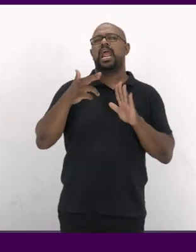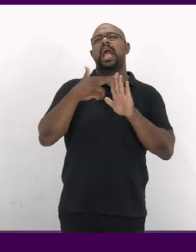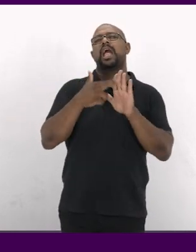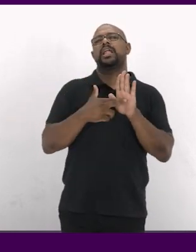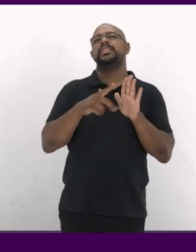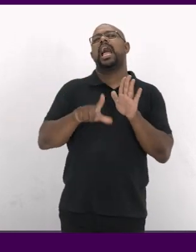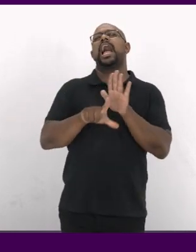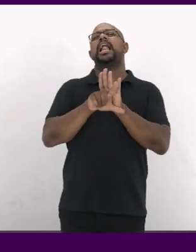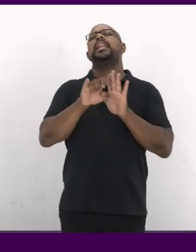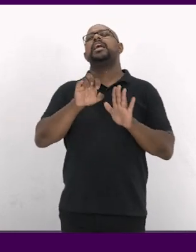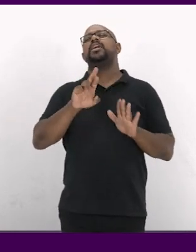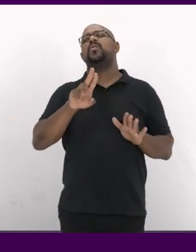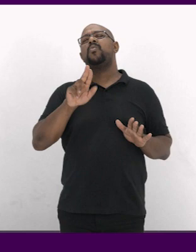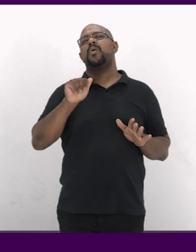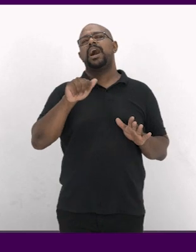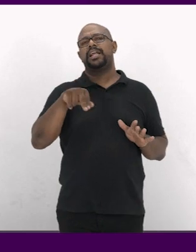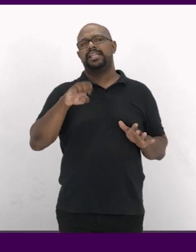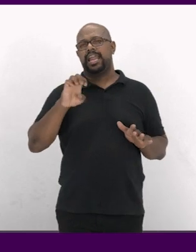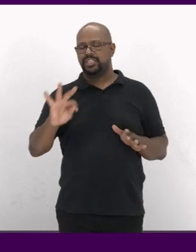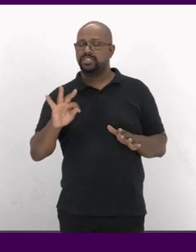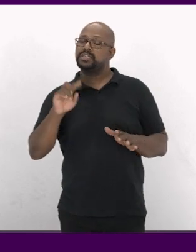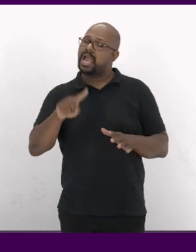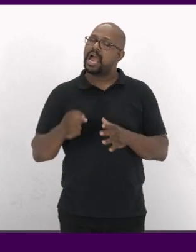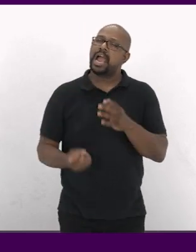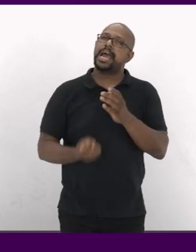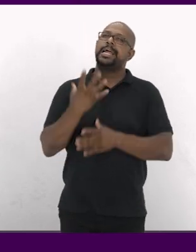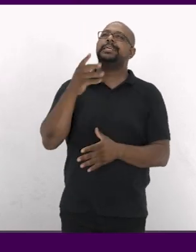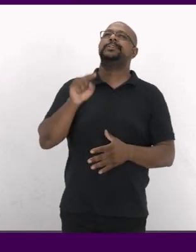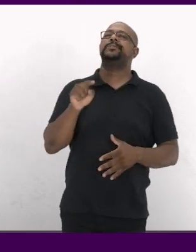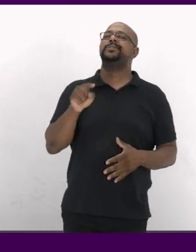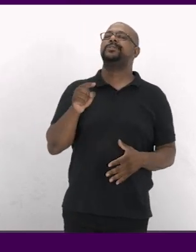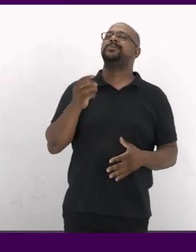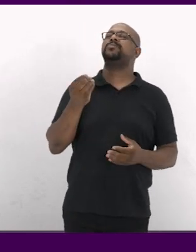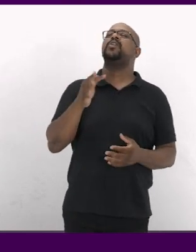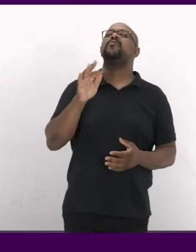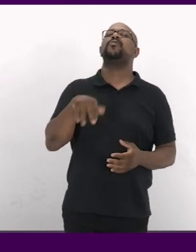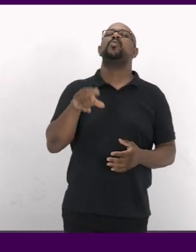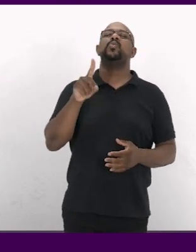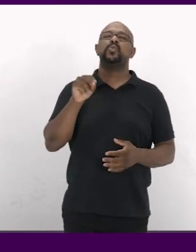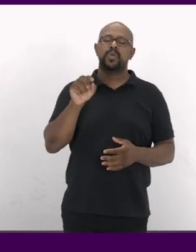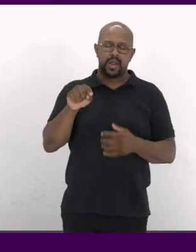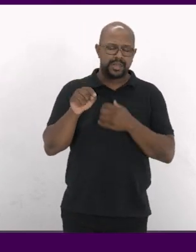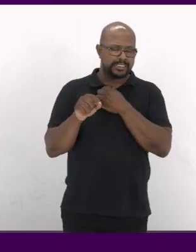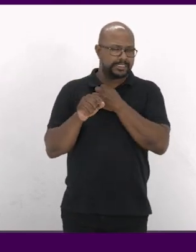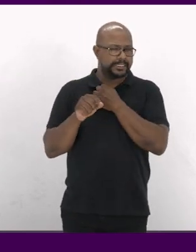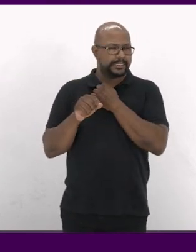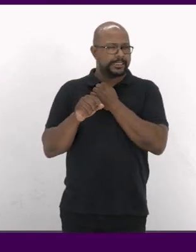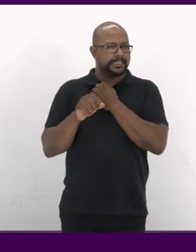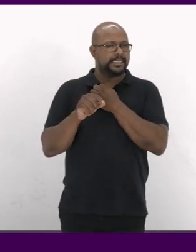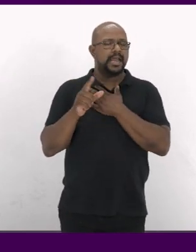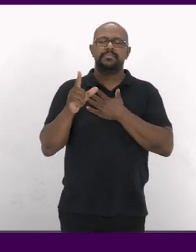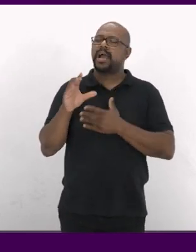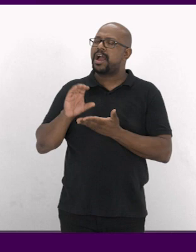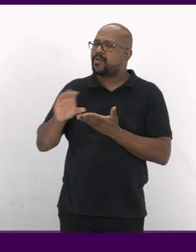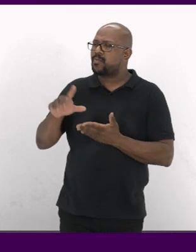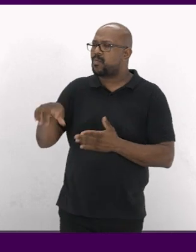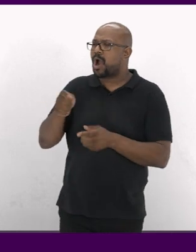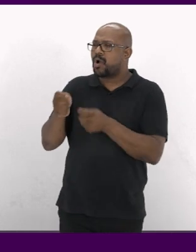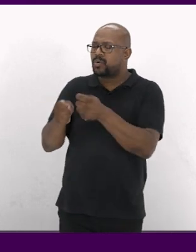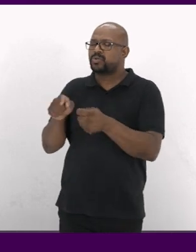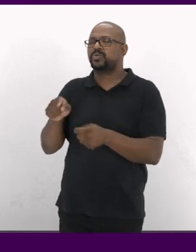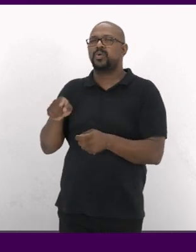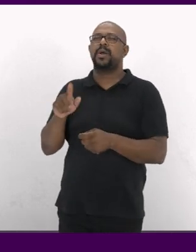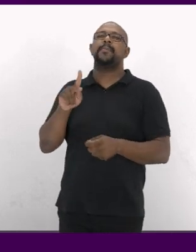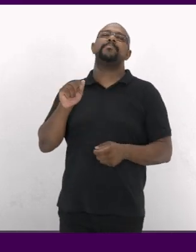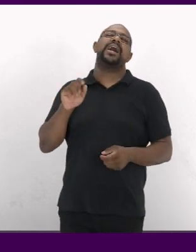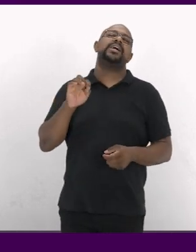na regulamentação da Lei Rouanet, era a criação de uma espécie de fundo onde, ao invés de você investir os